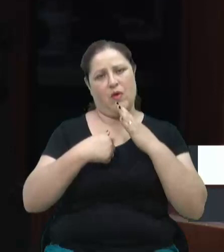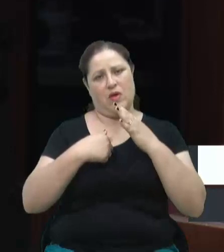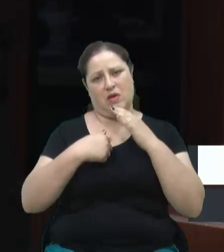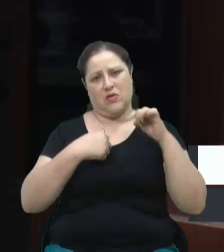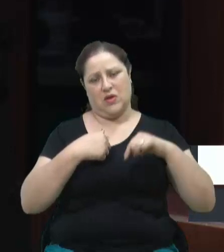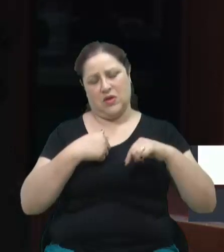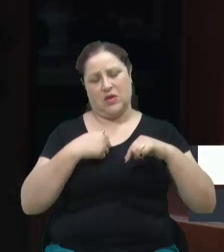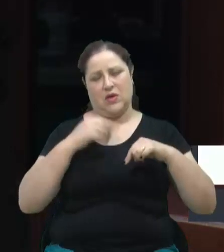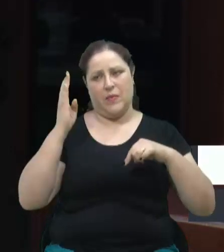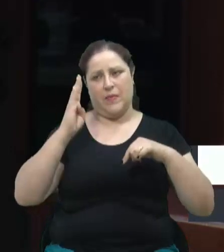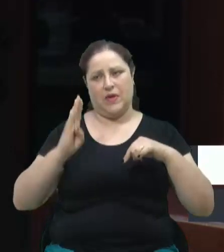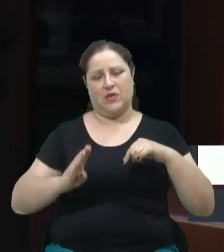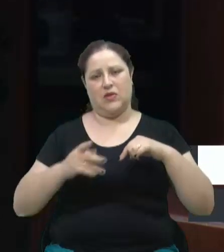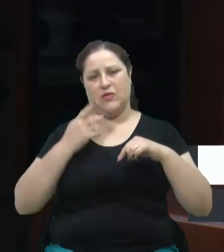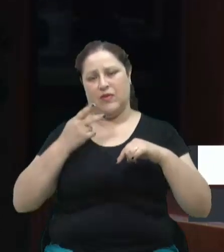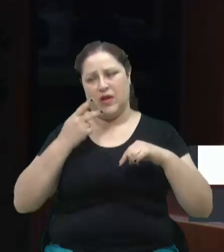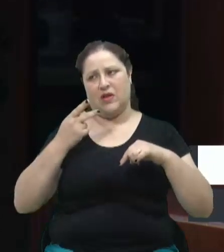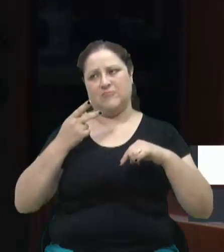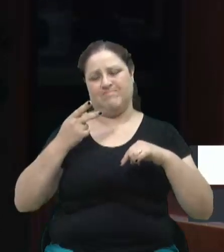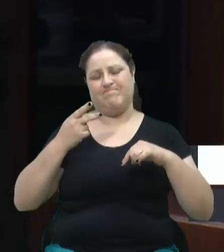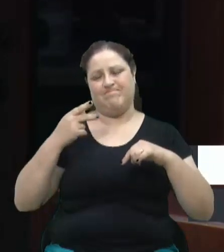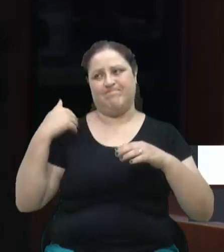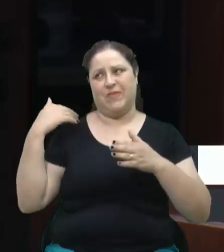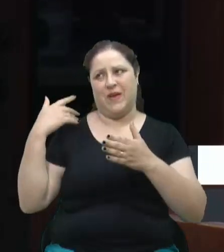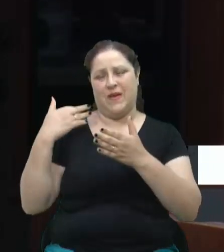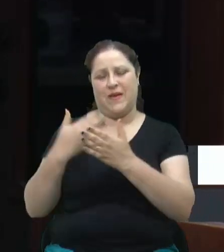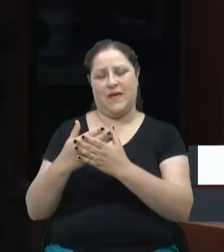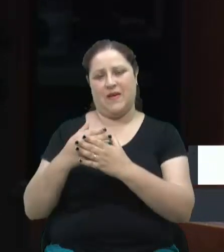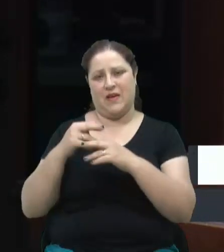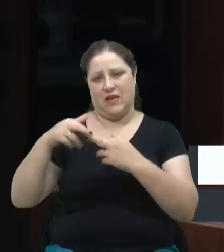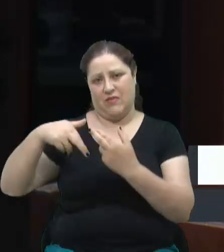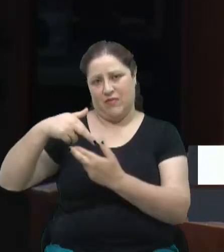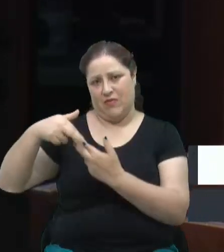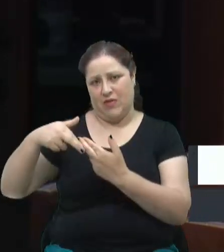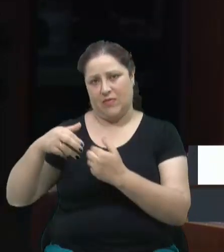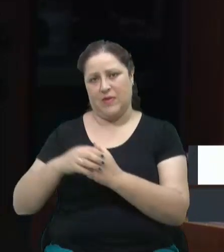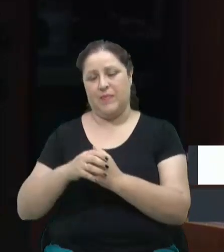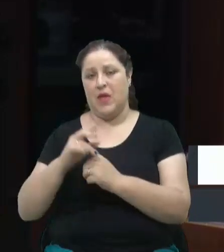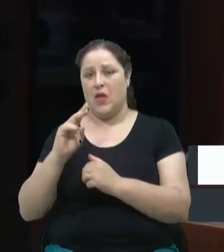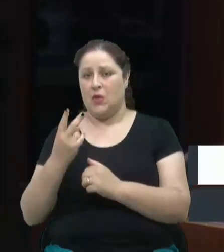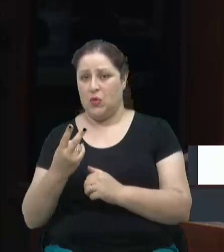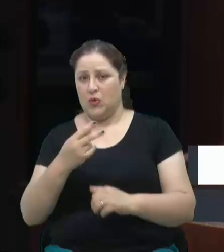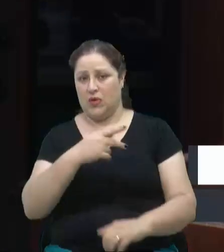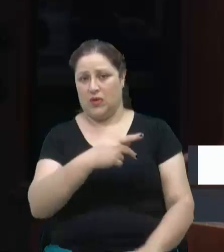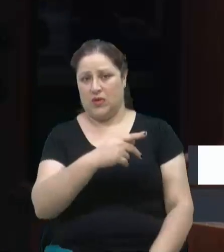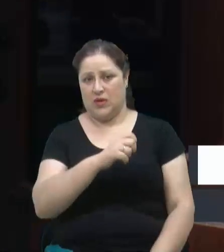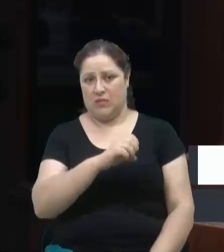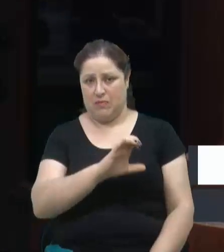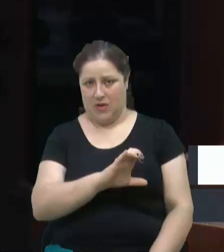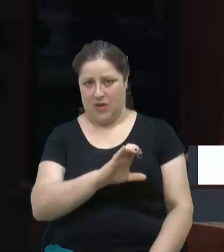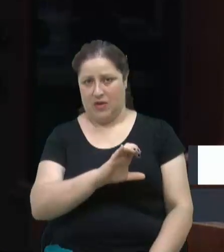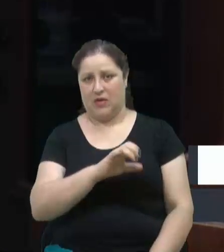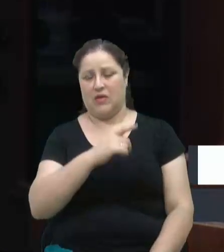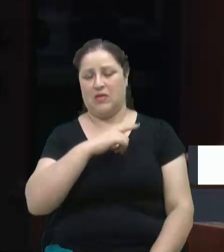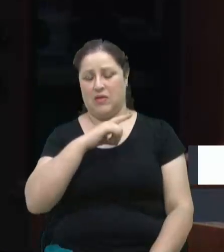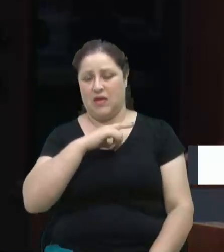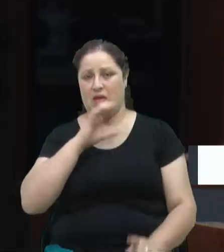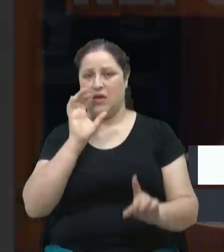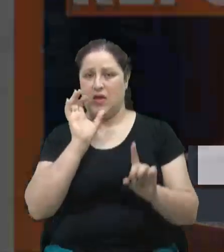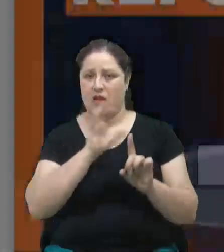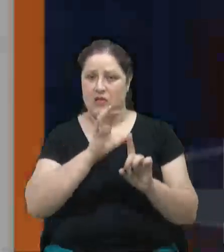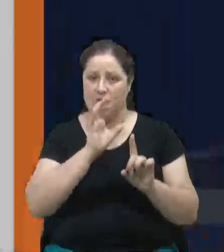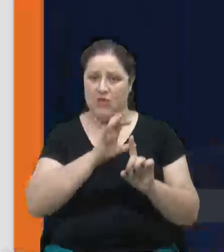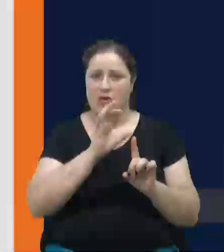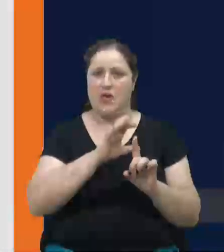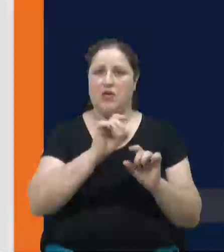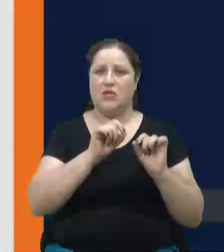reforma. Essas duas PEC vai respingar nos municípios. Por isso eu pediria o primeiro